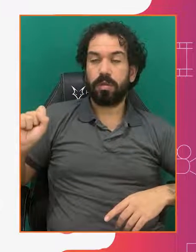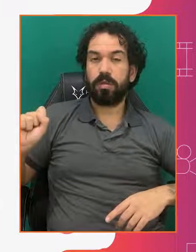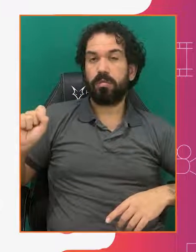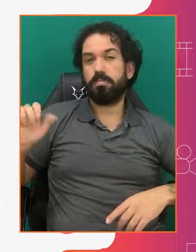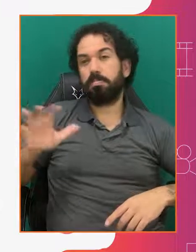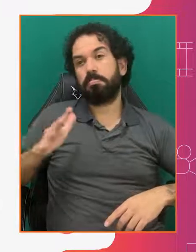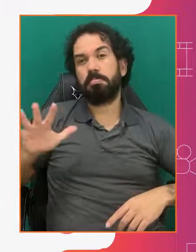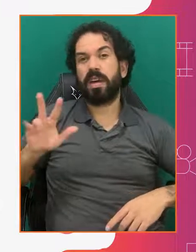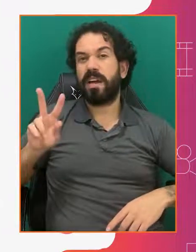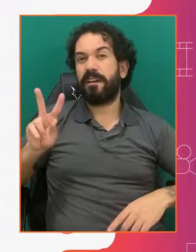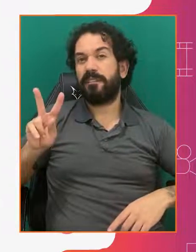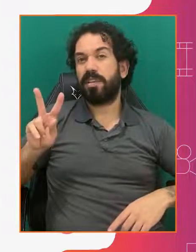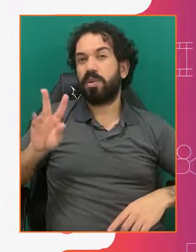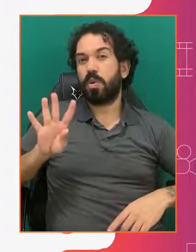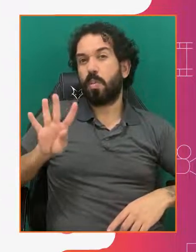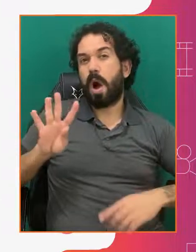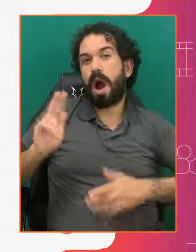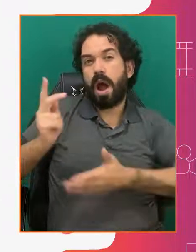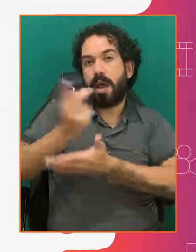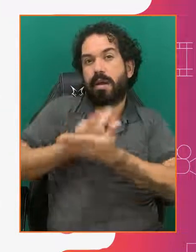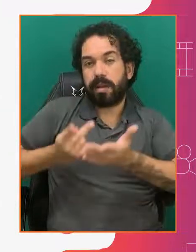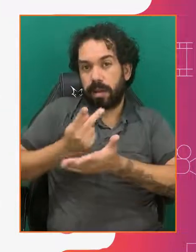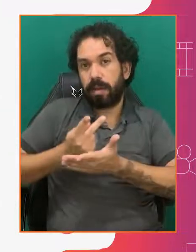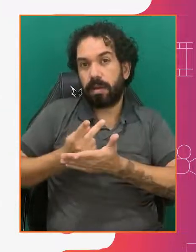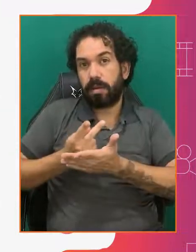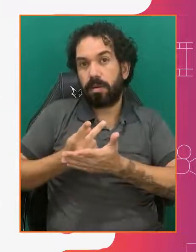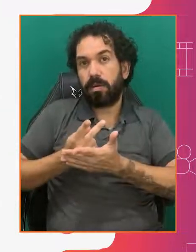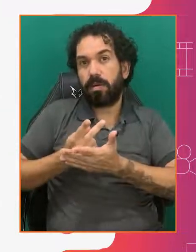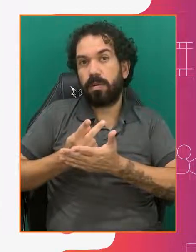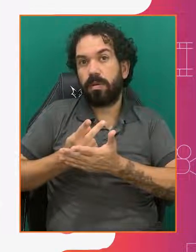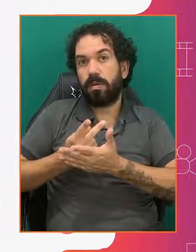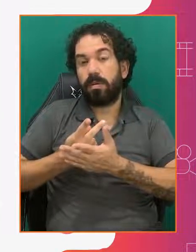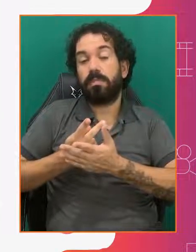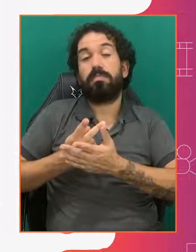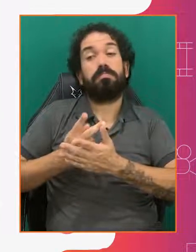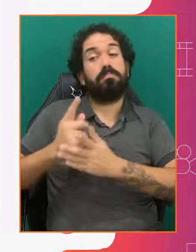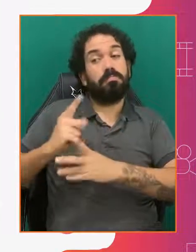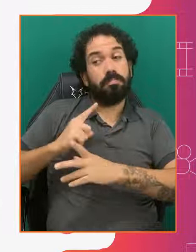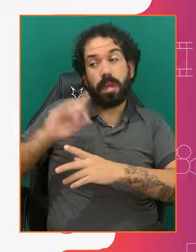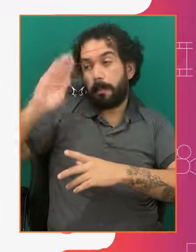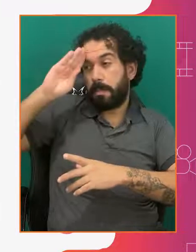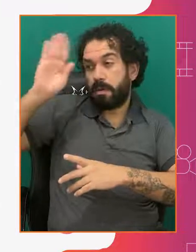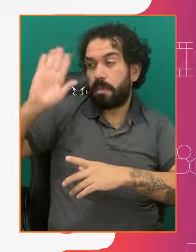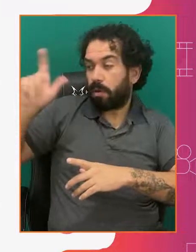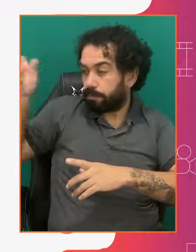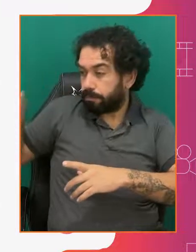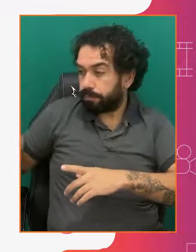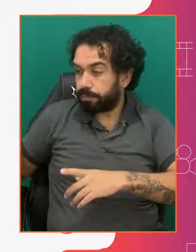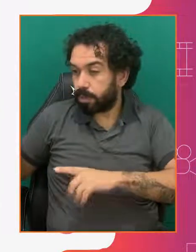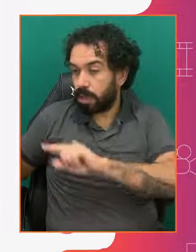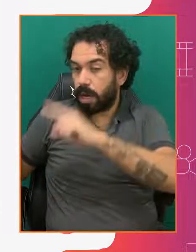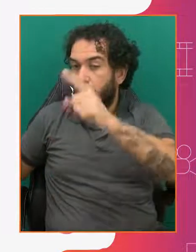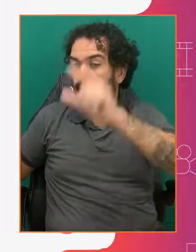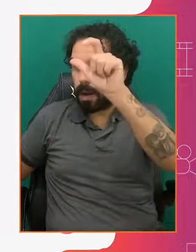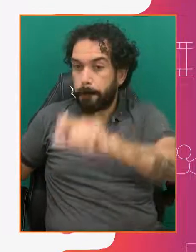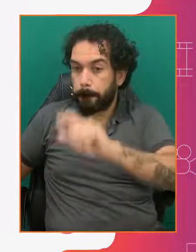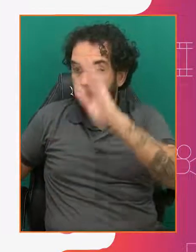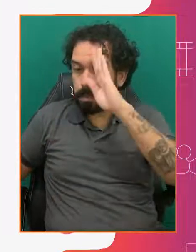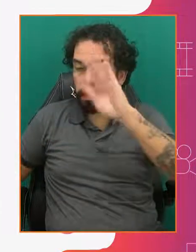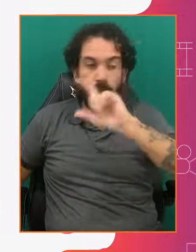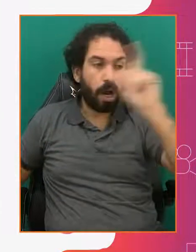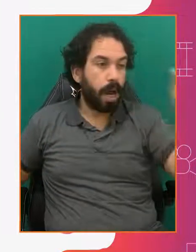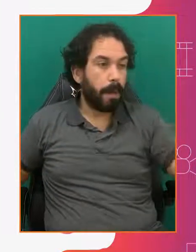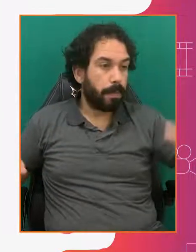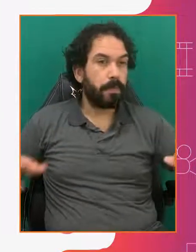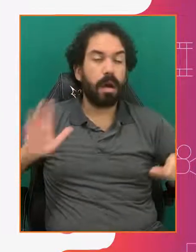segundo são geralmente 24 desenhos, e tendo as poses principais, você já consegue